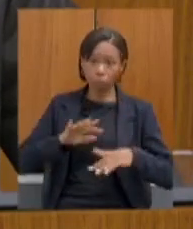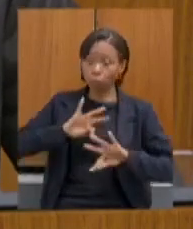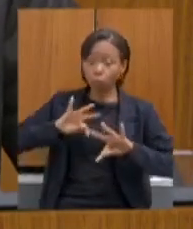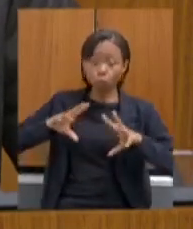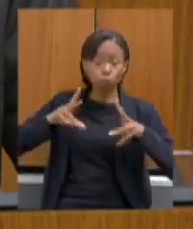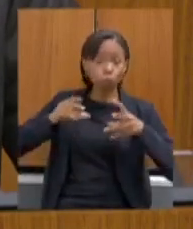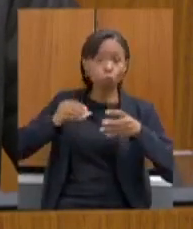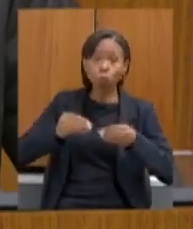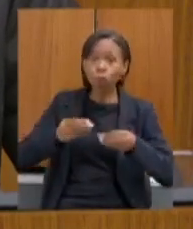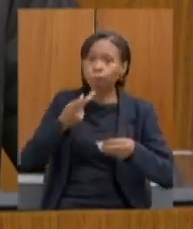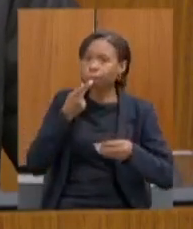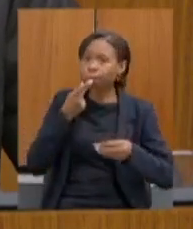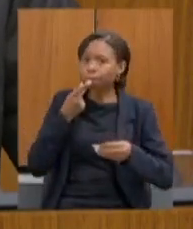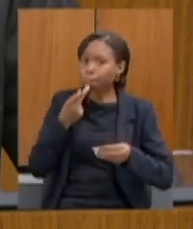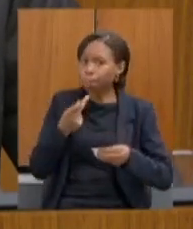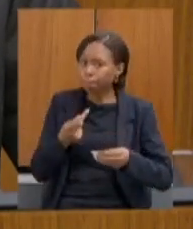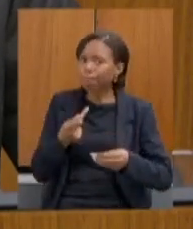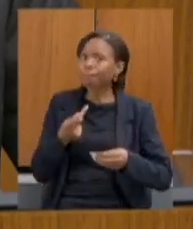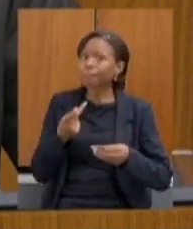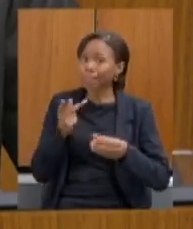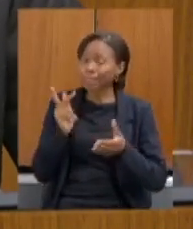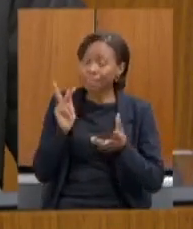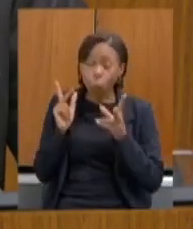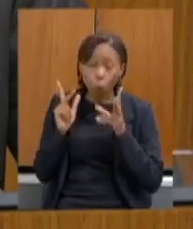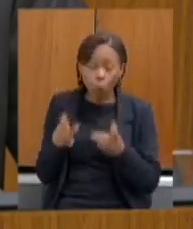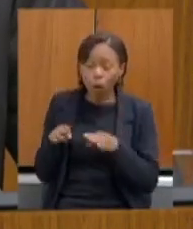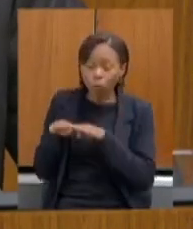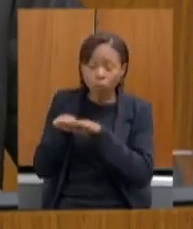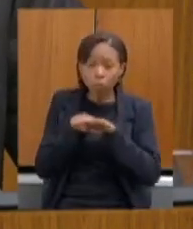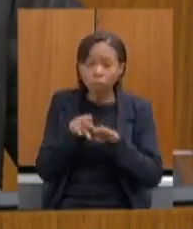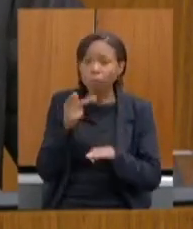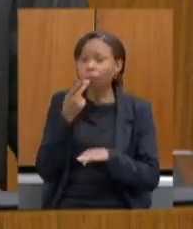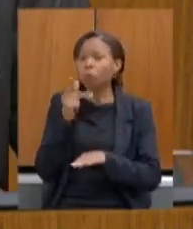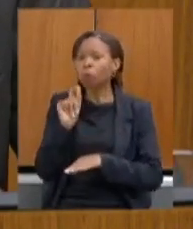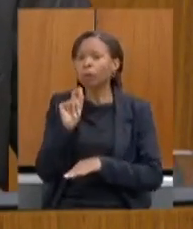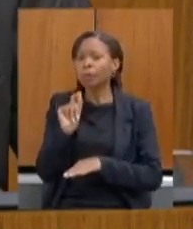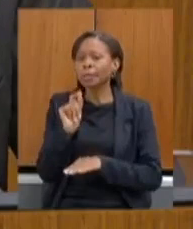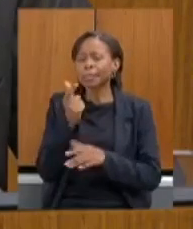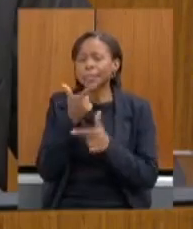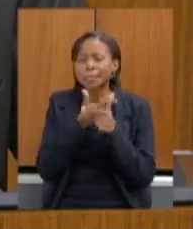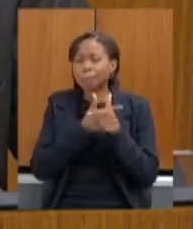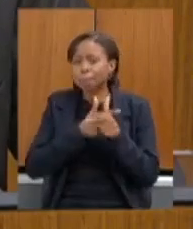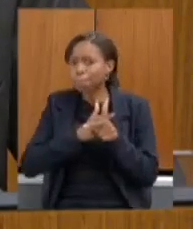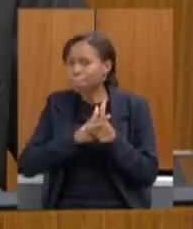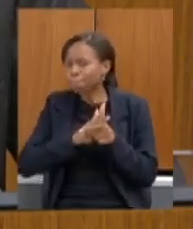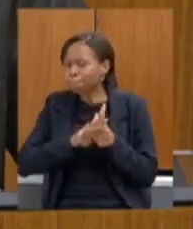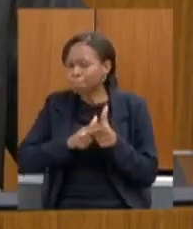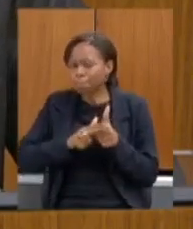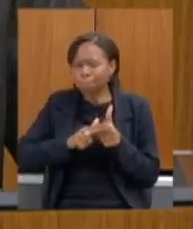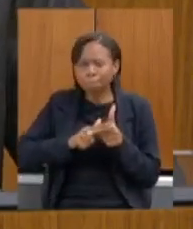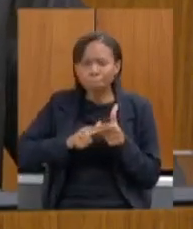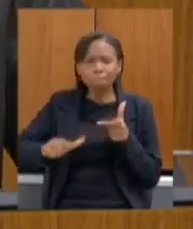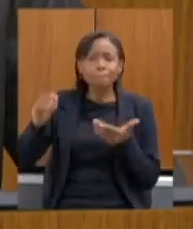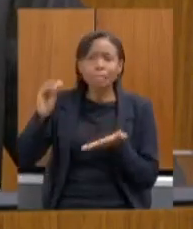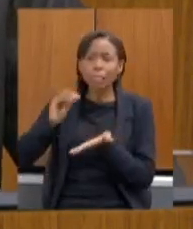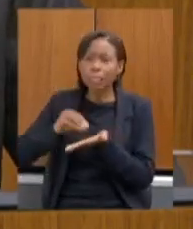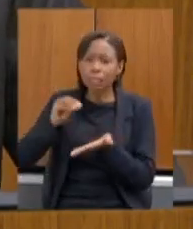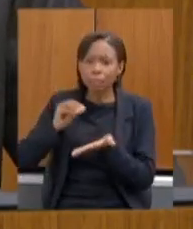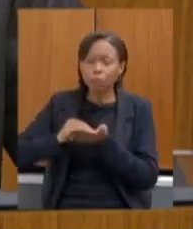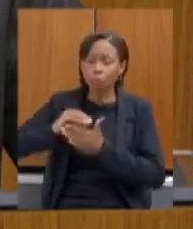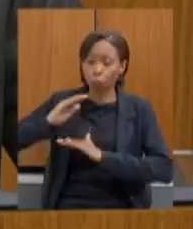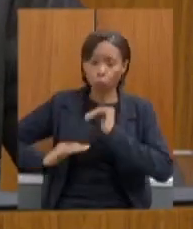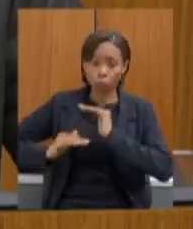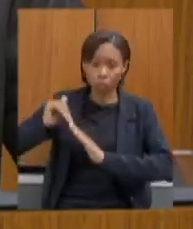o grave problema do grave déficit de efetivo das Forças de Segurança